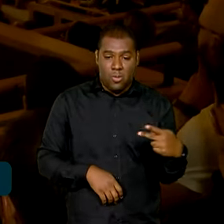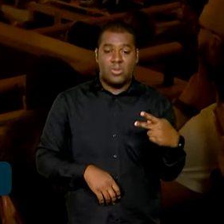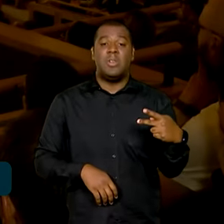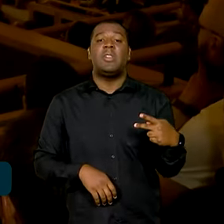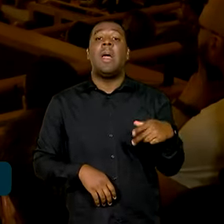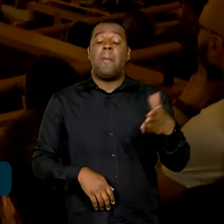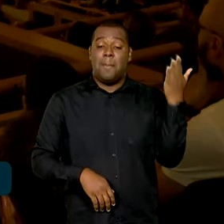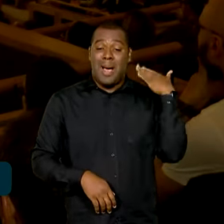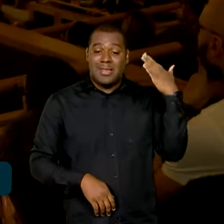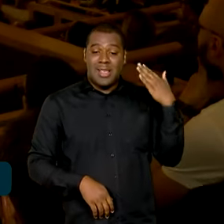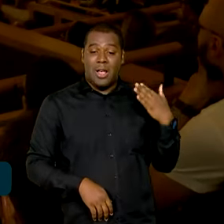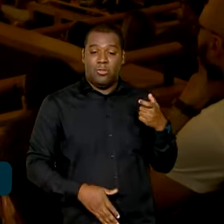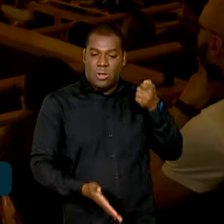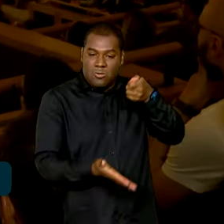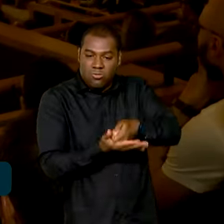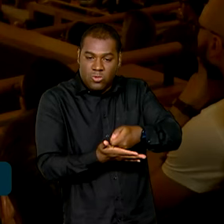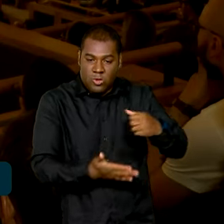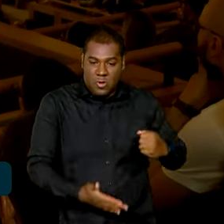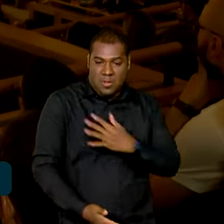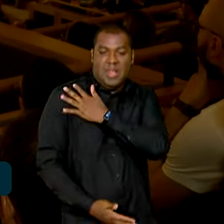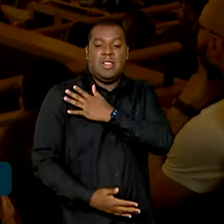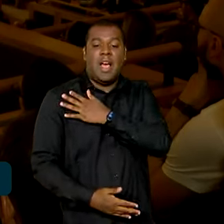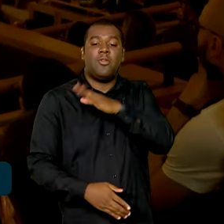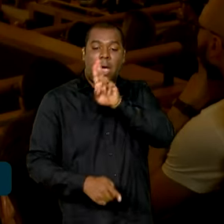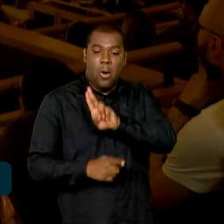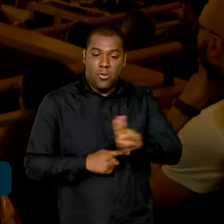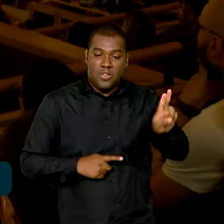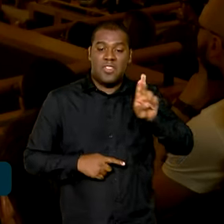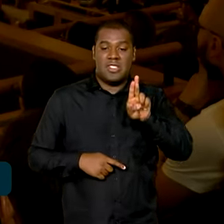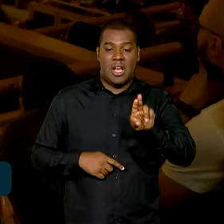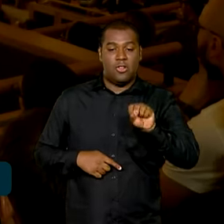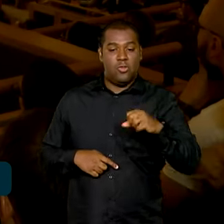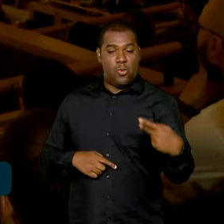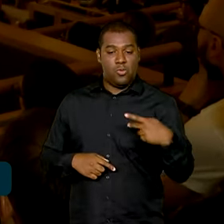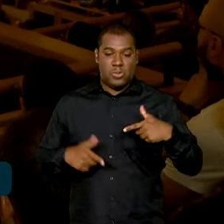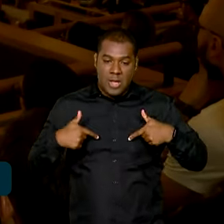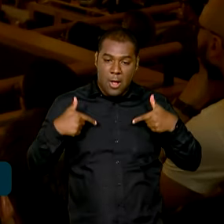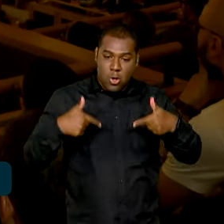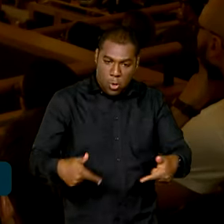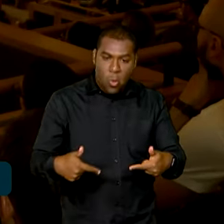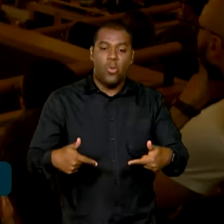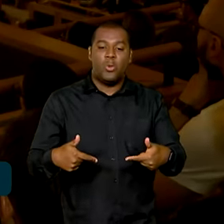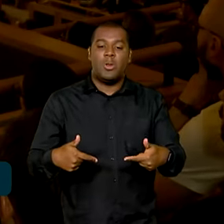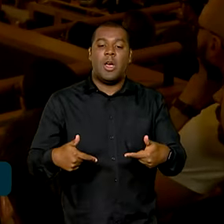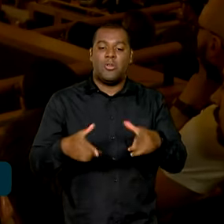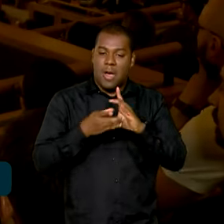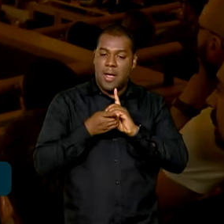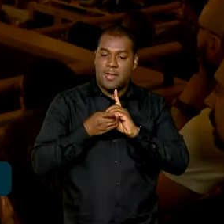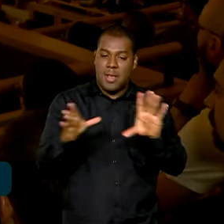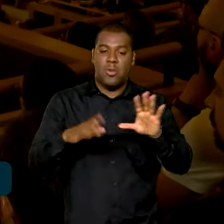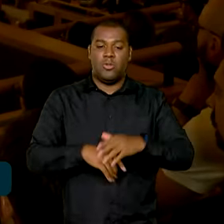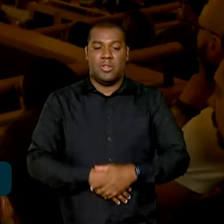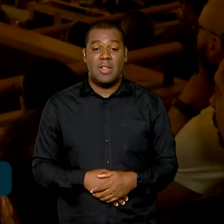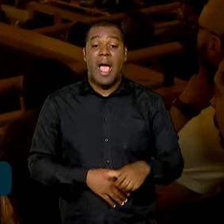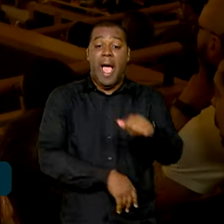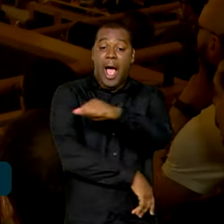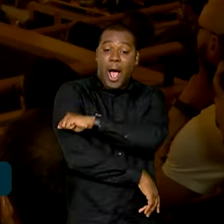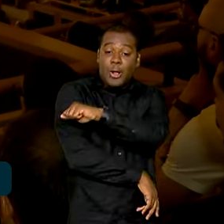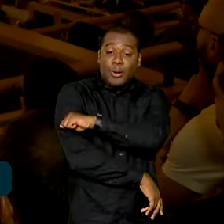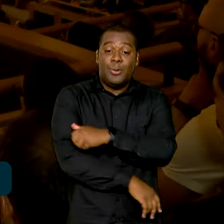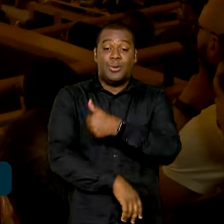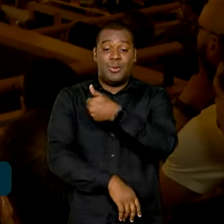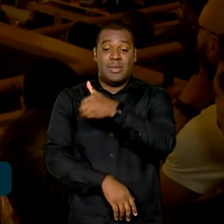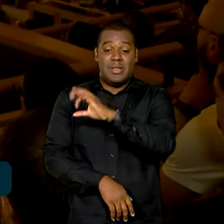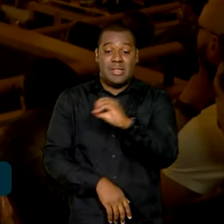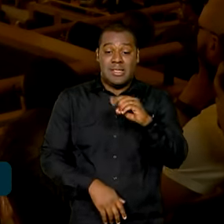lutou ativamente pela democracia e hoje tem cerca de 100 mil alunos estudando nos cursos